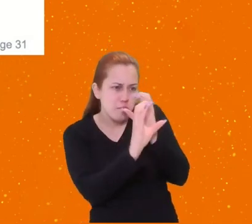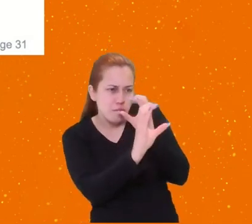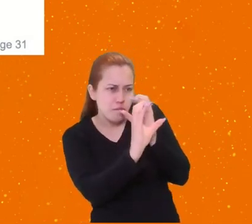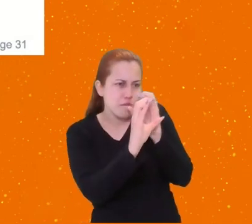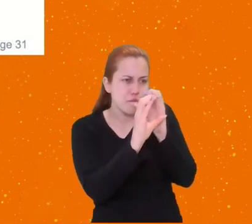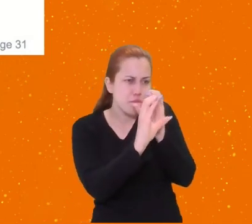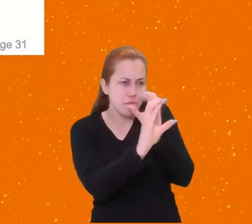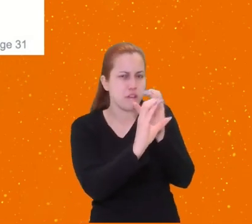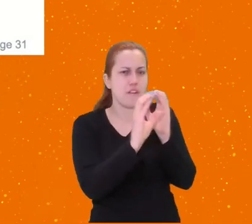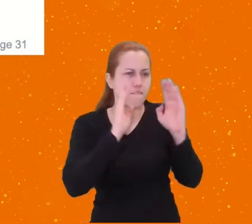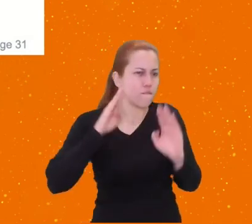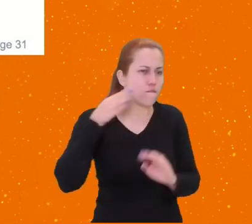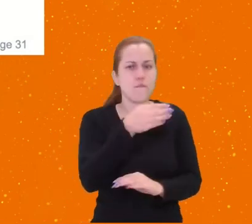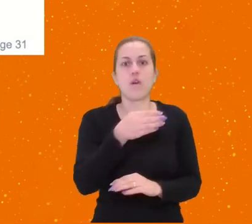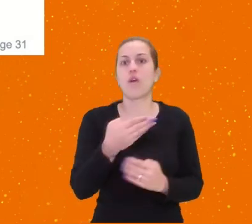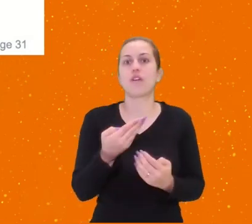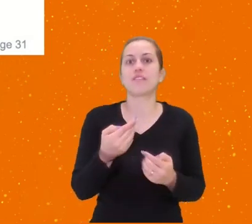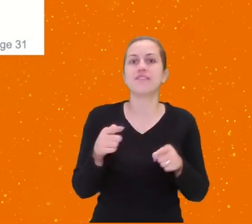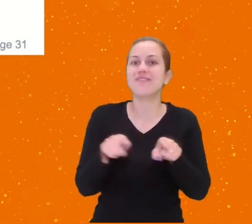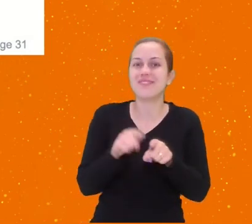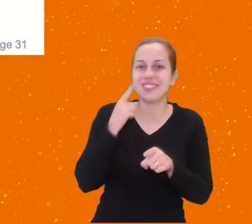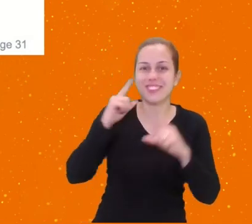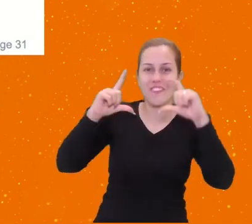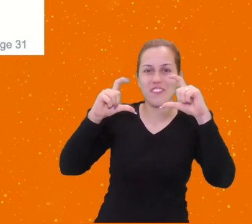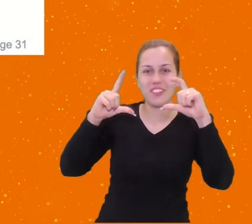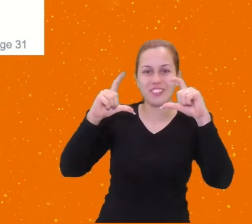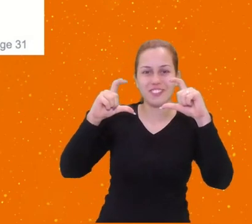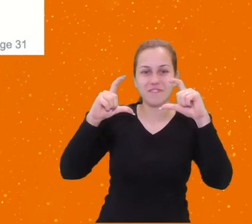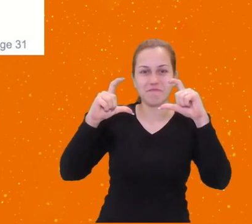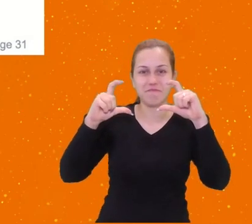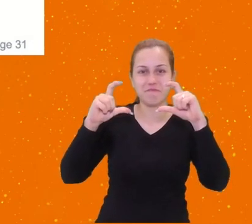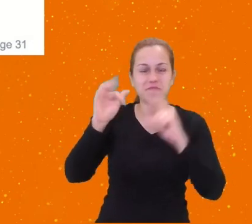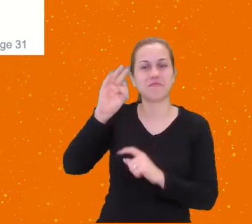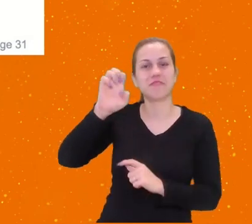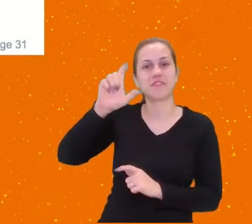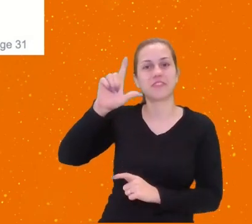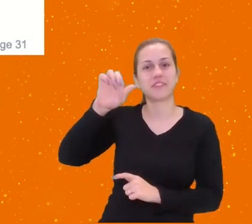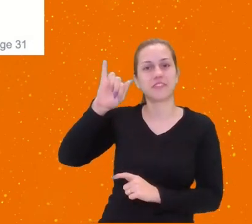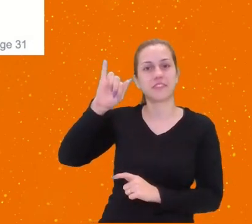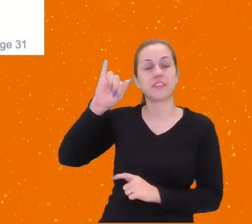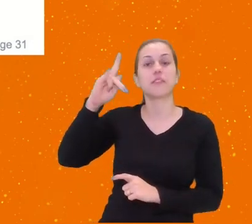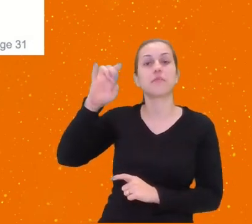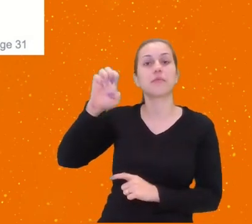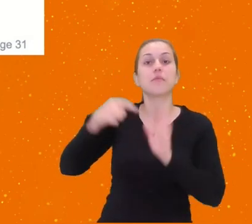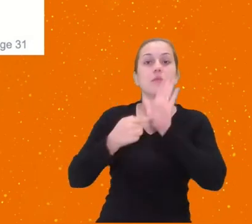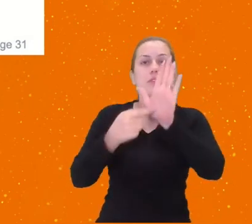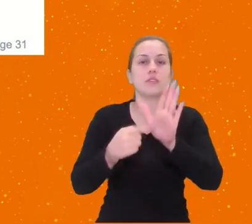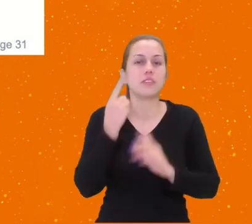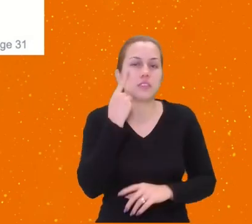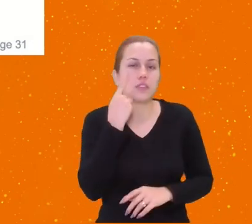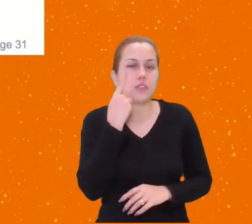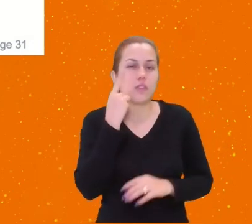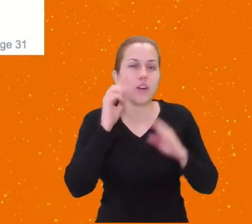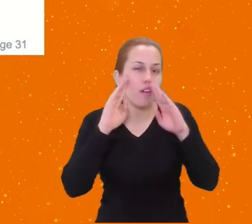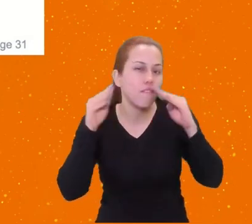vê aquela cena aquela foto, né? Aquela fotografia que o Felipe mostrou daquela pessoa só com o olho focado, né? E